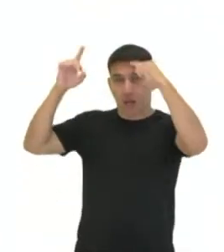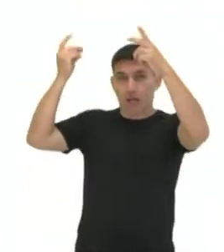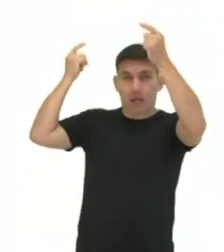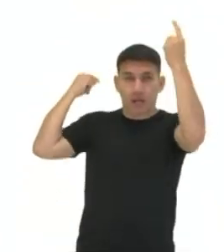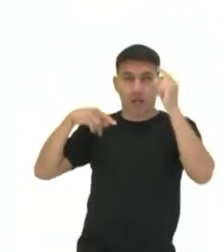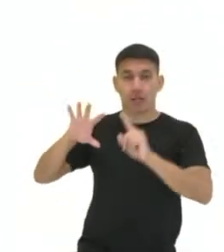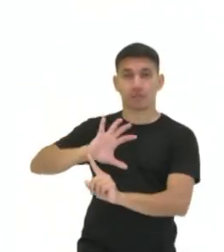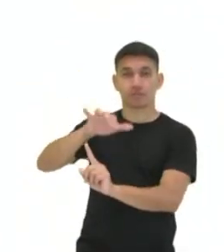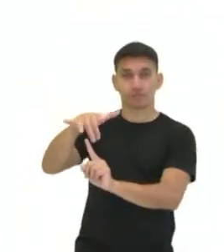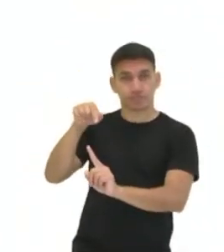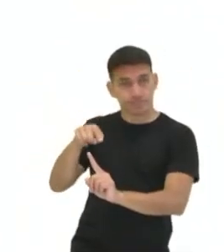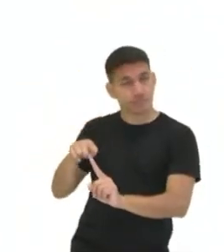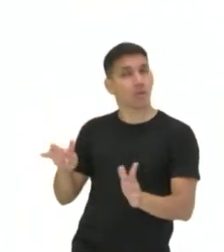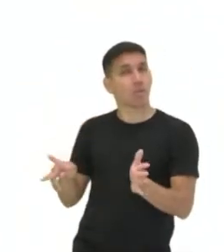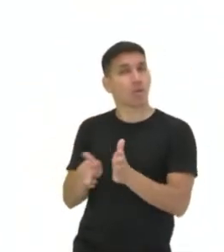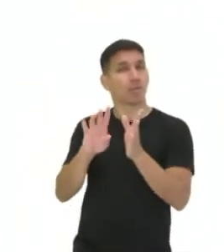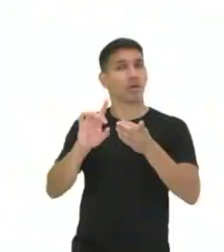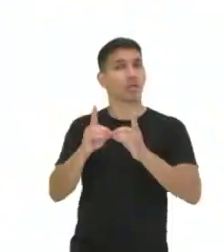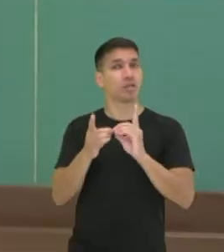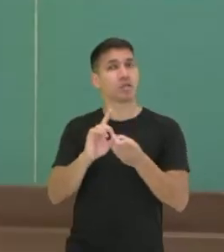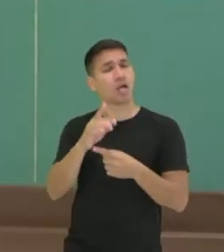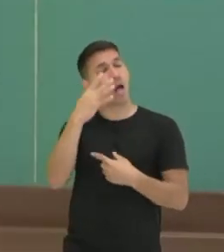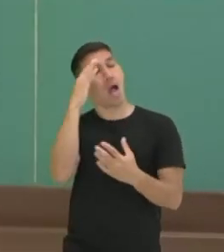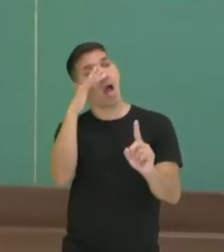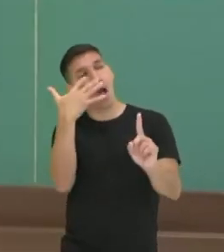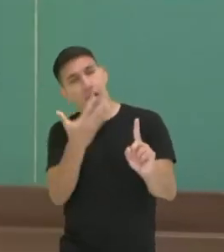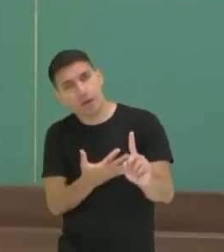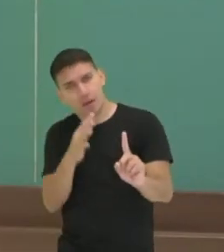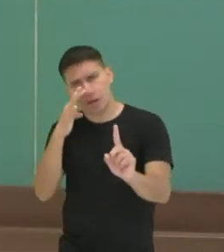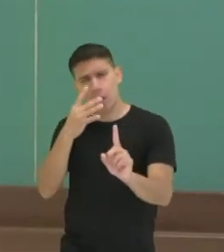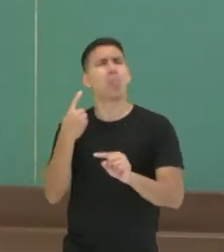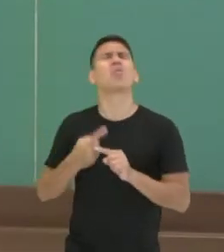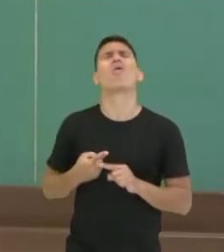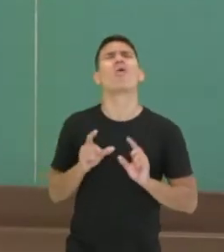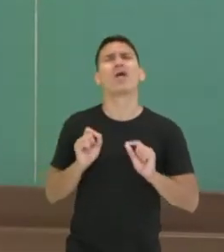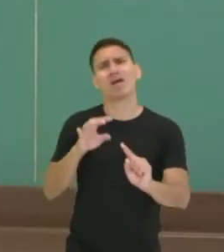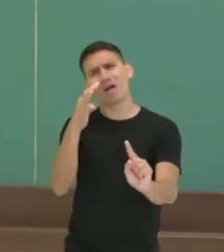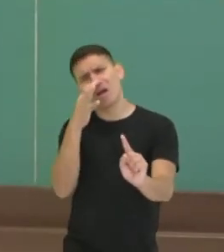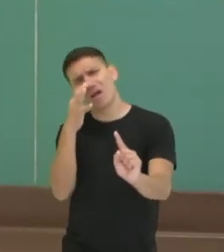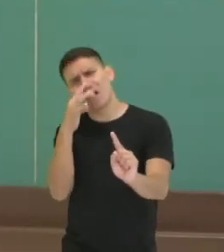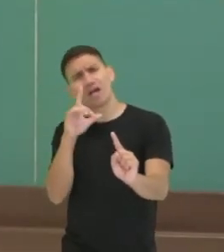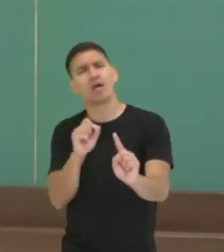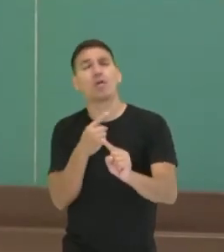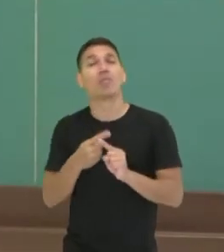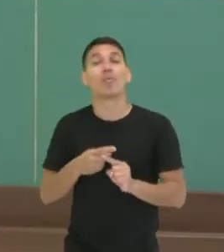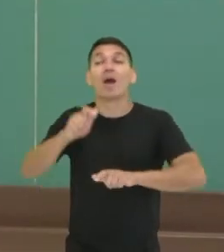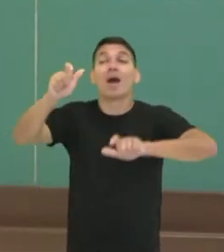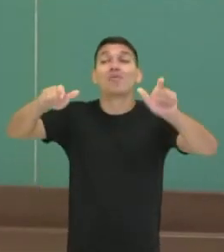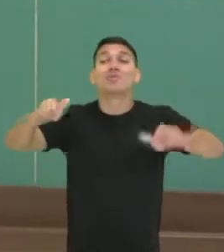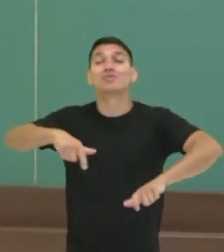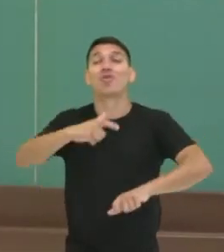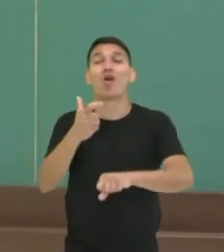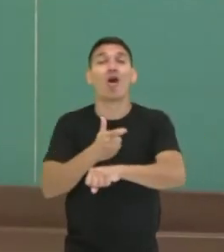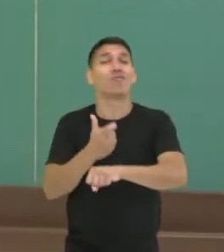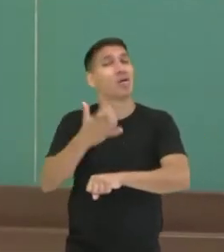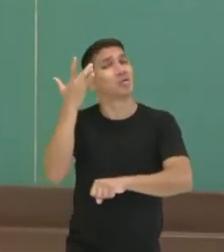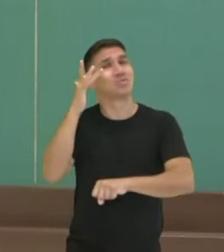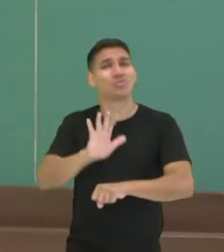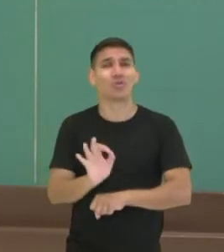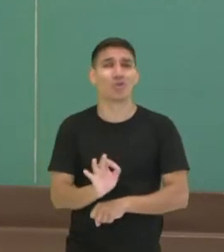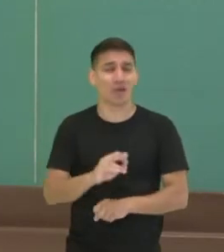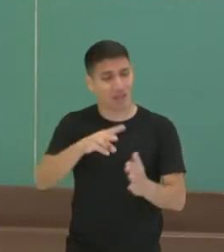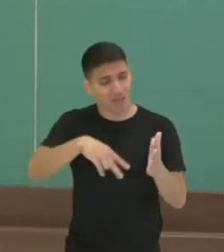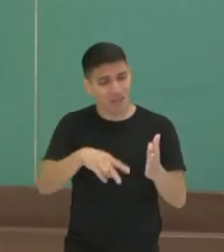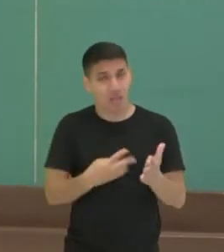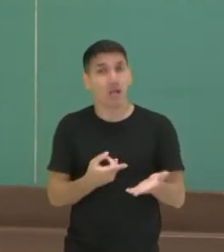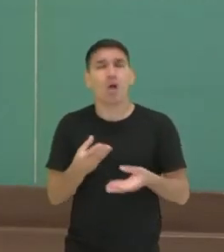didático contemplativo. Contemplativo porque didático ensinava, mas o contemplativo para a pessoa poder racionalizar dentro dela o que